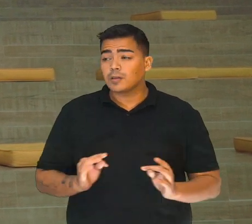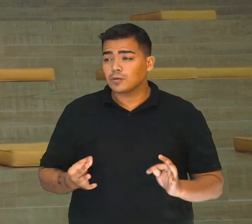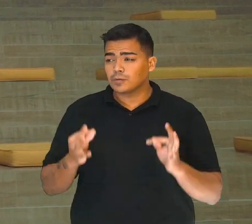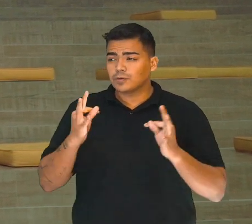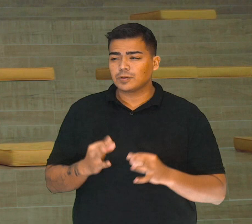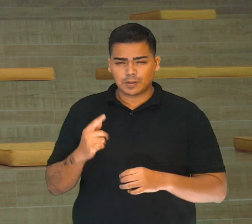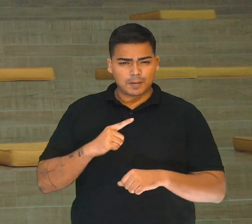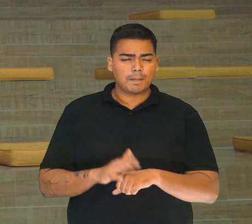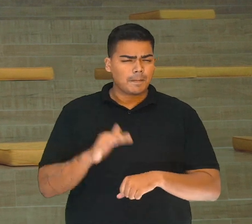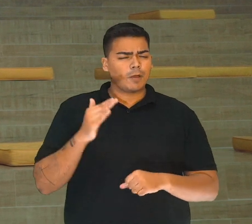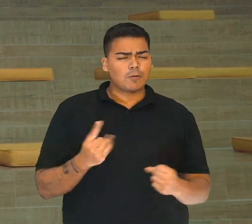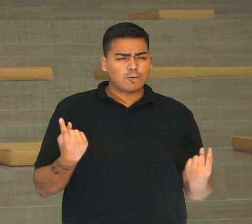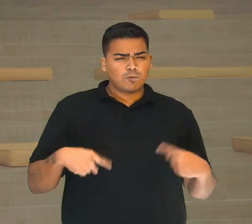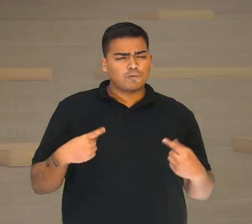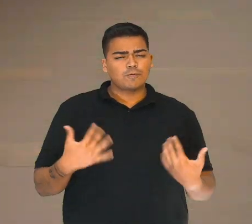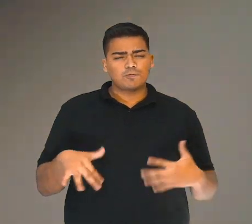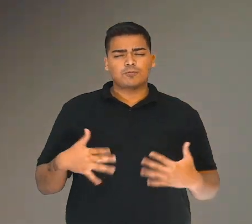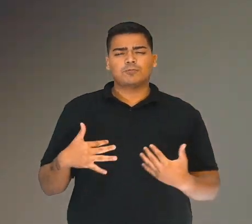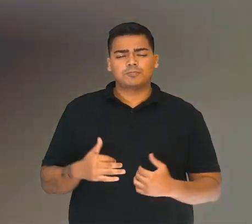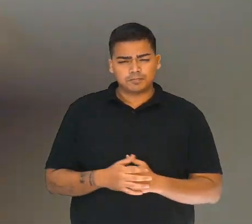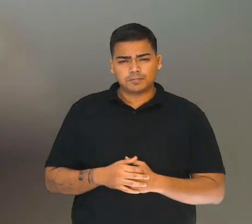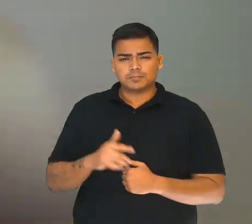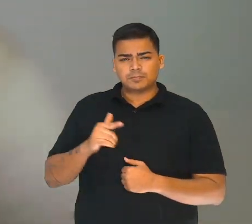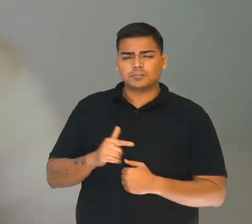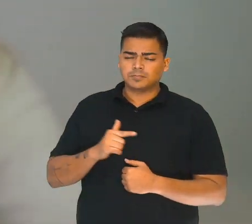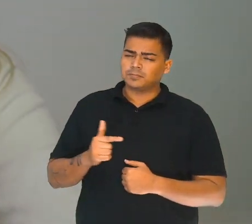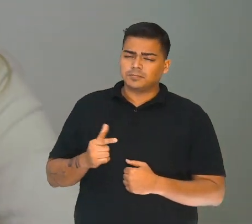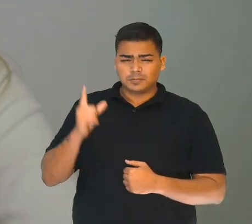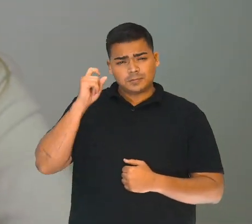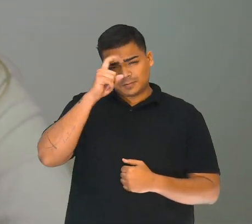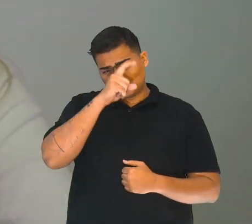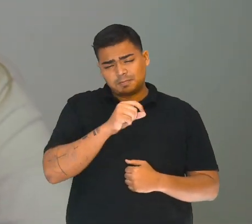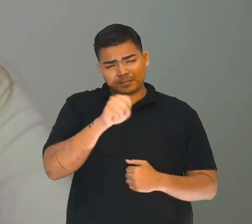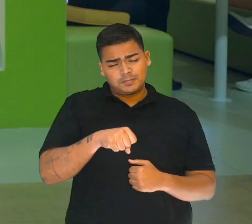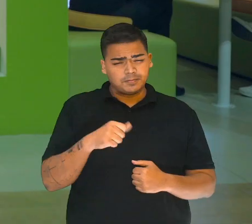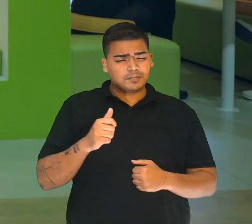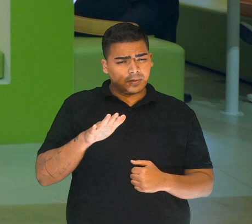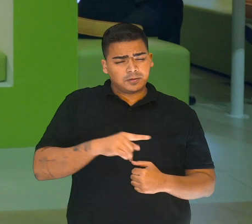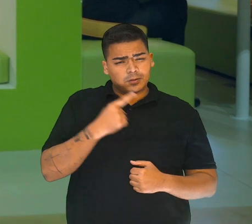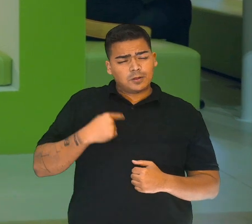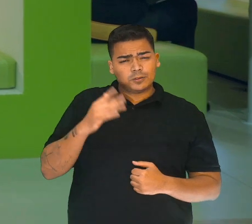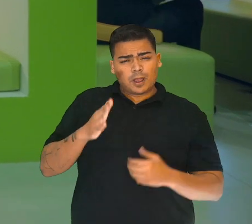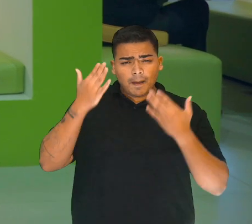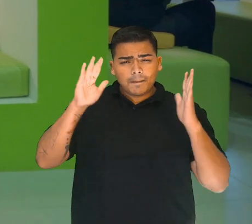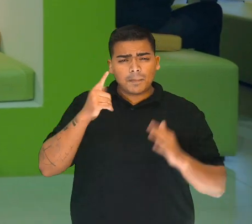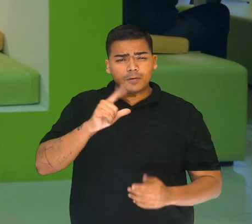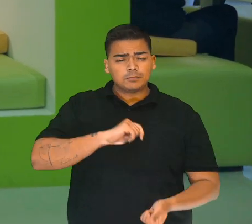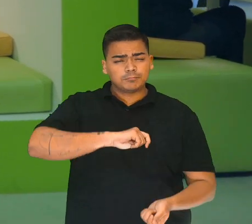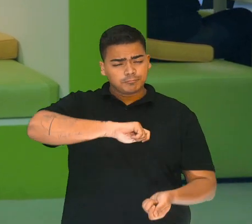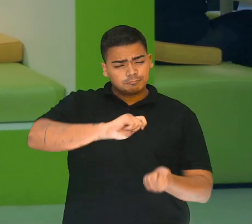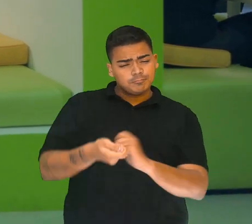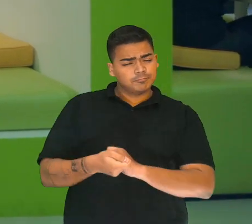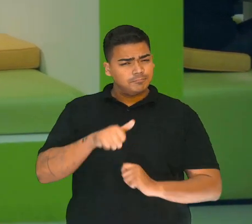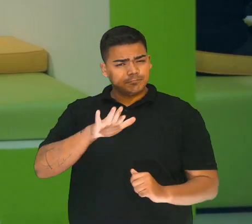Trabalhar com tecnologia é muito mais desafiador do que em outro segmento, é tudo muito duro, então a pessoa já está aberta a se transformar, mas o